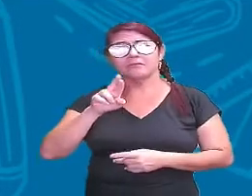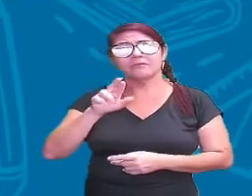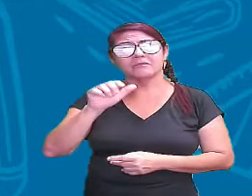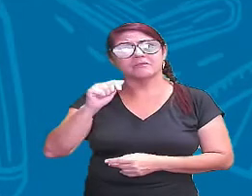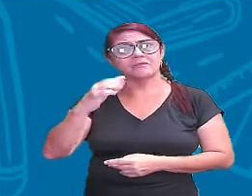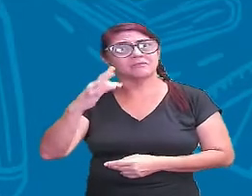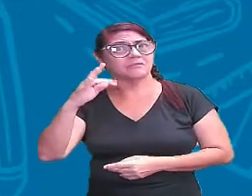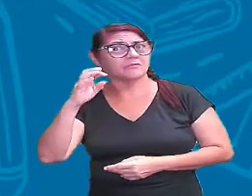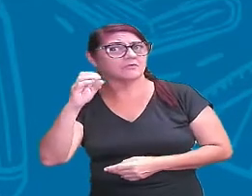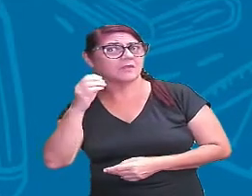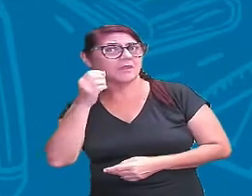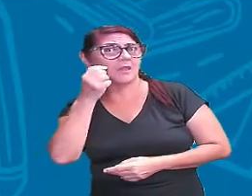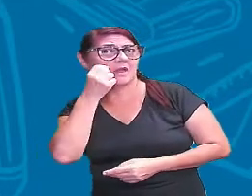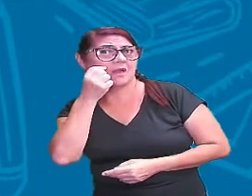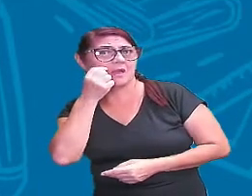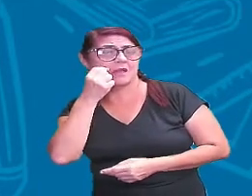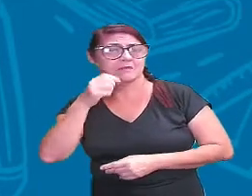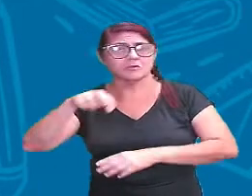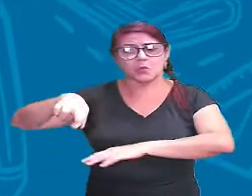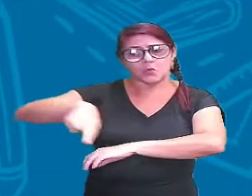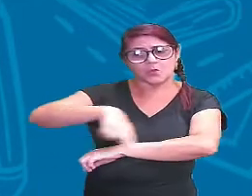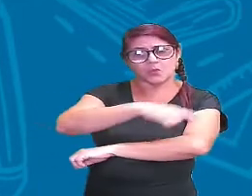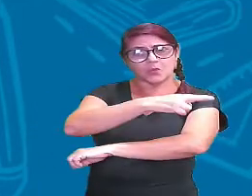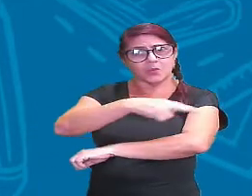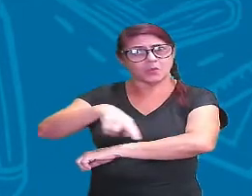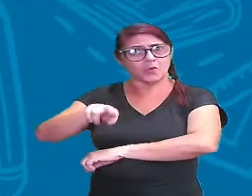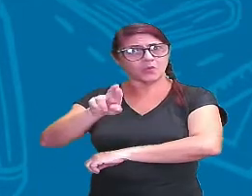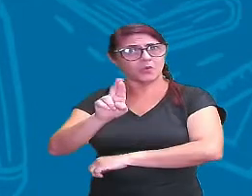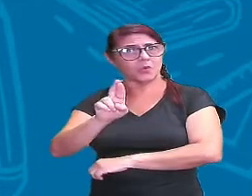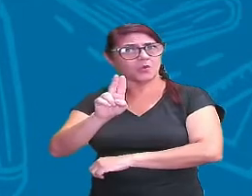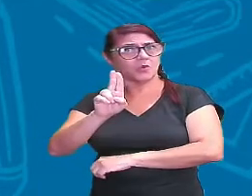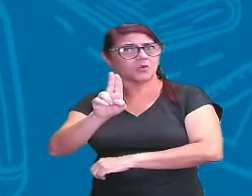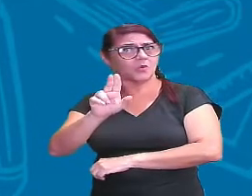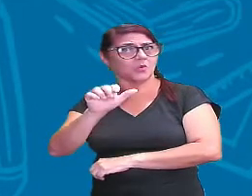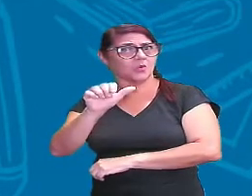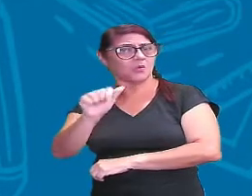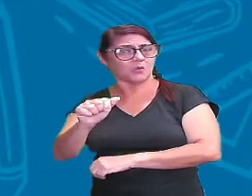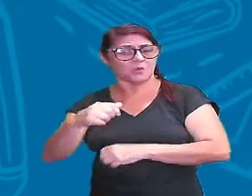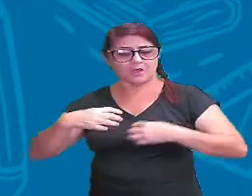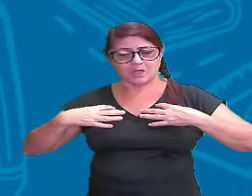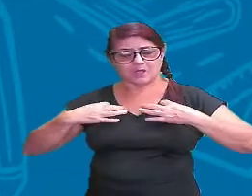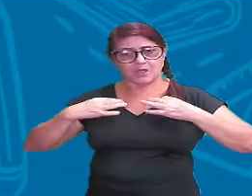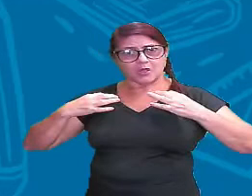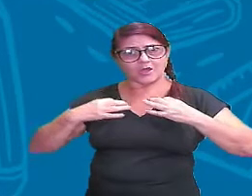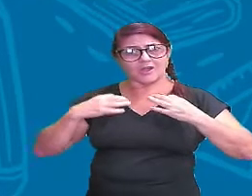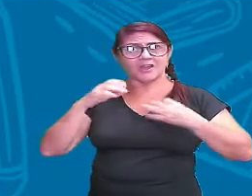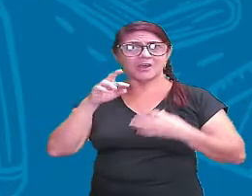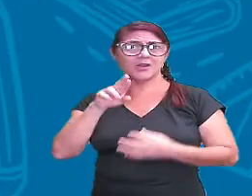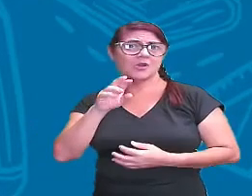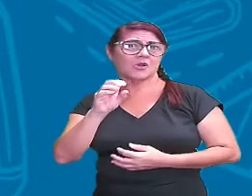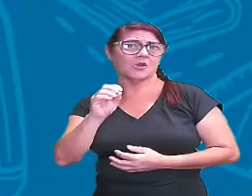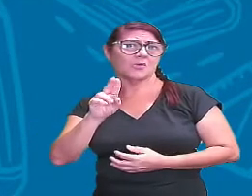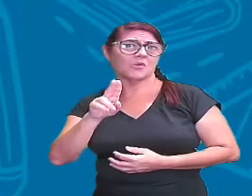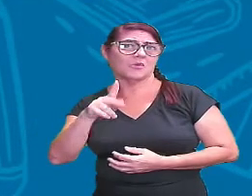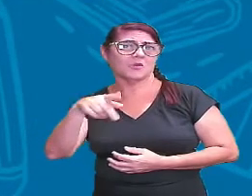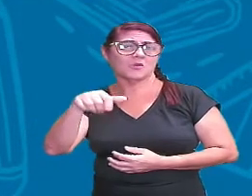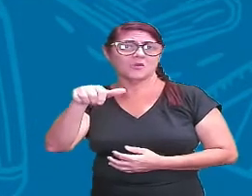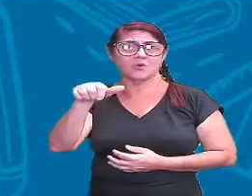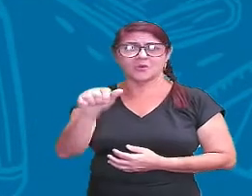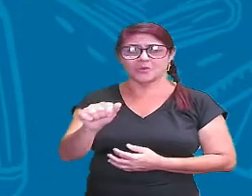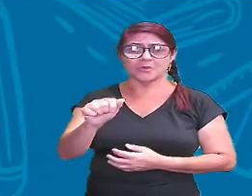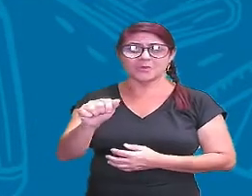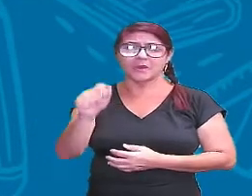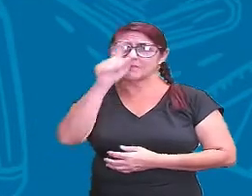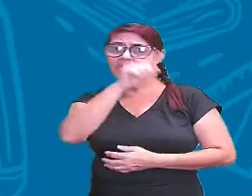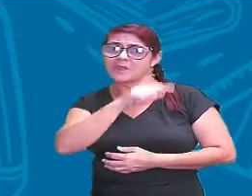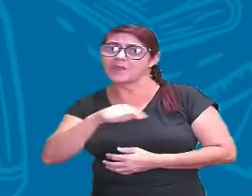rato, da palavra rua, da palavra roupa, vem da palavra